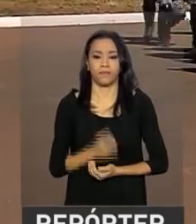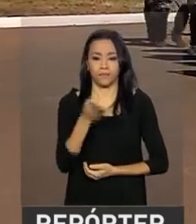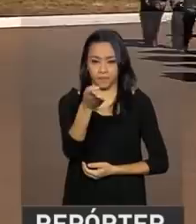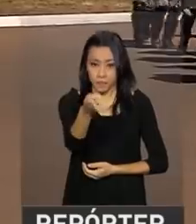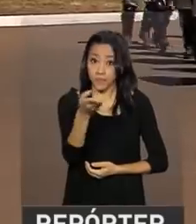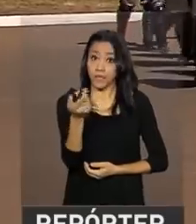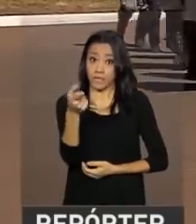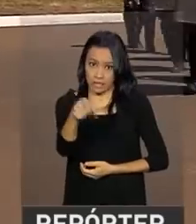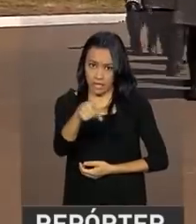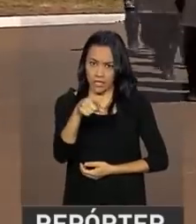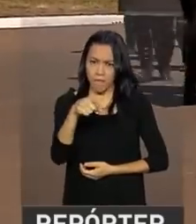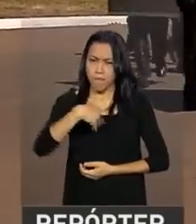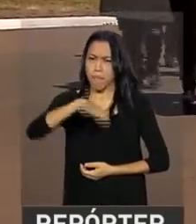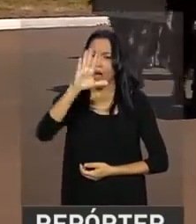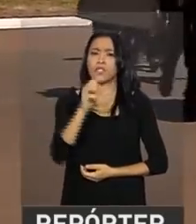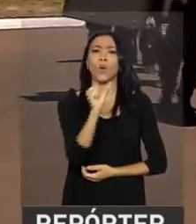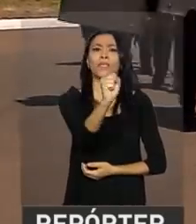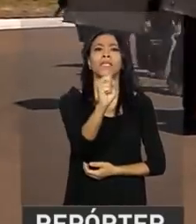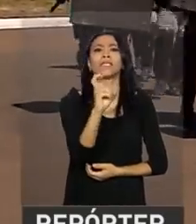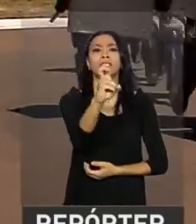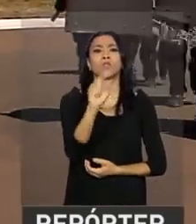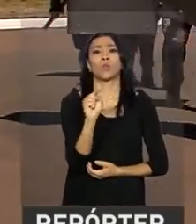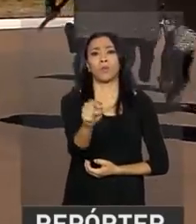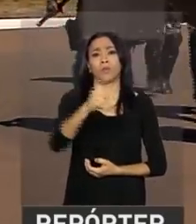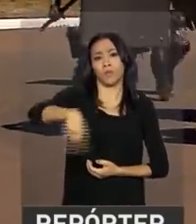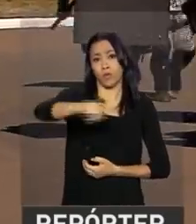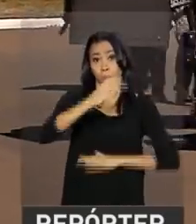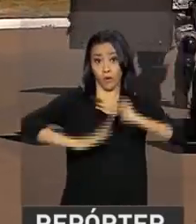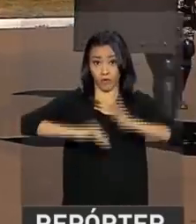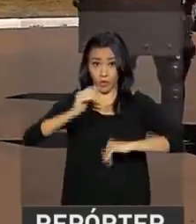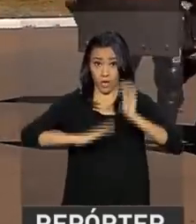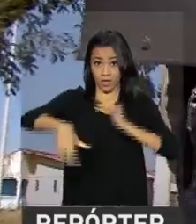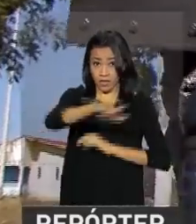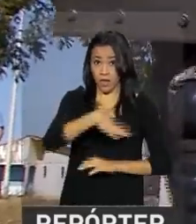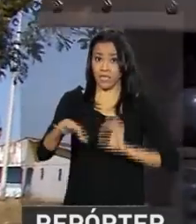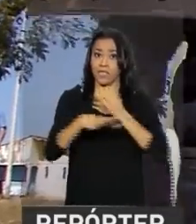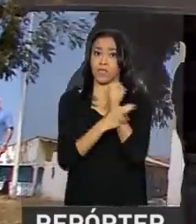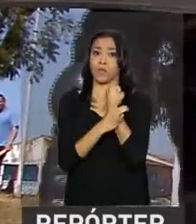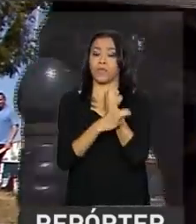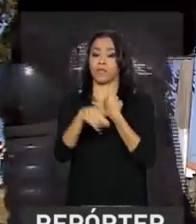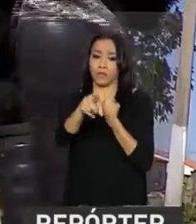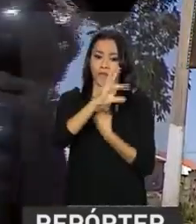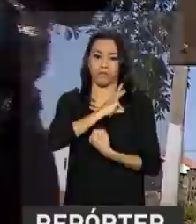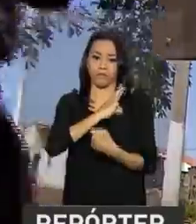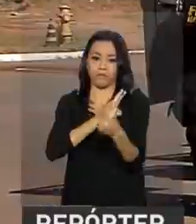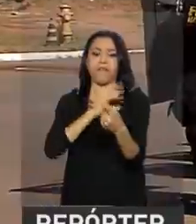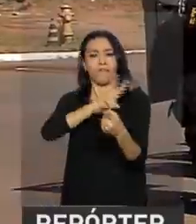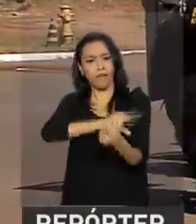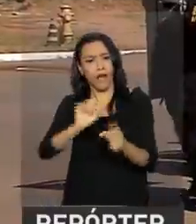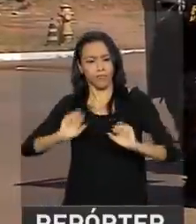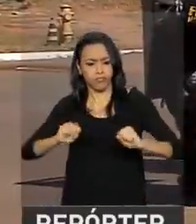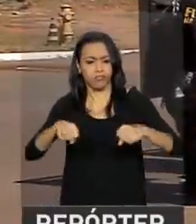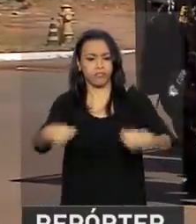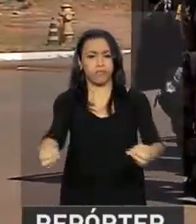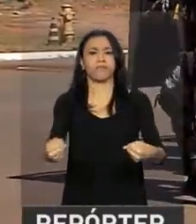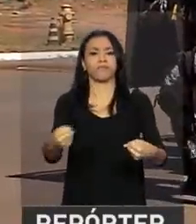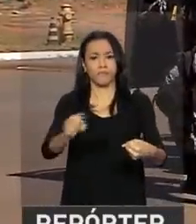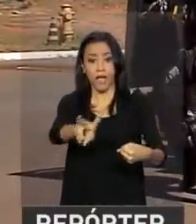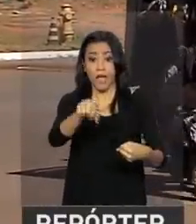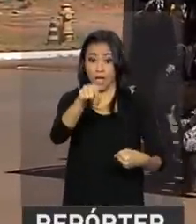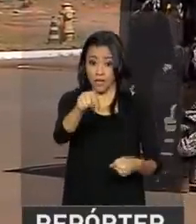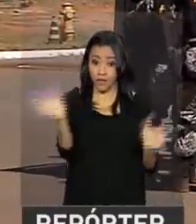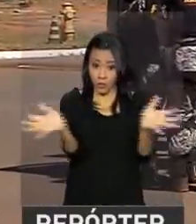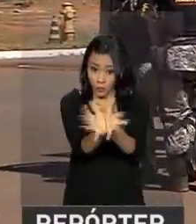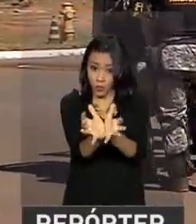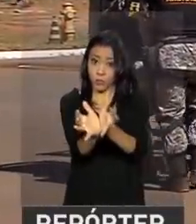Um contingente de mais de 85 mil profissionais de segurança vai atuar nos Jogos. A Força Nacional de